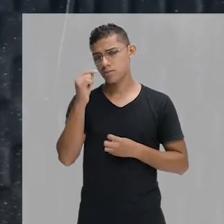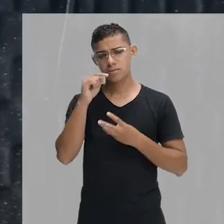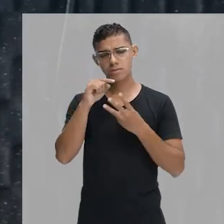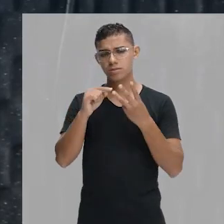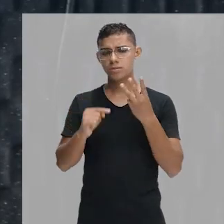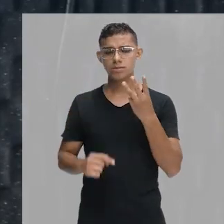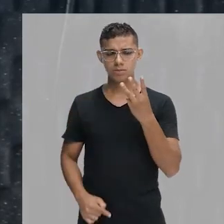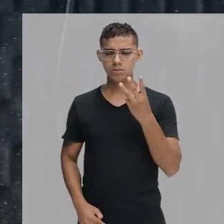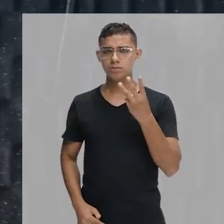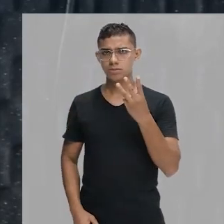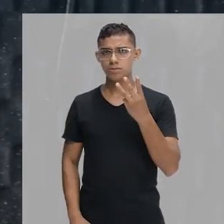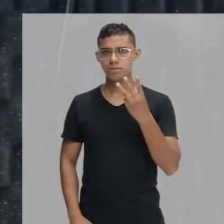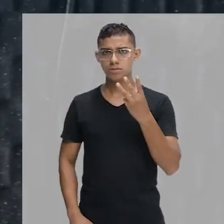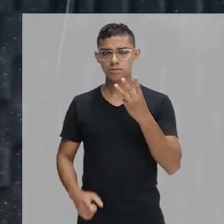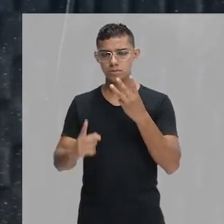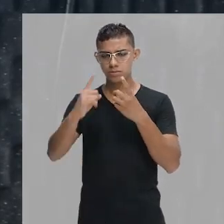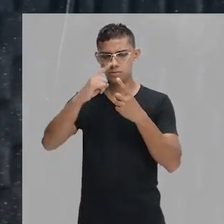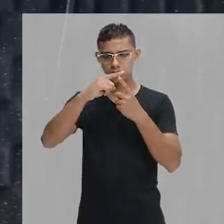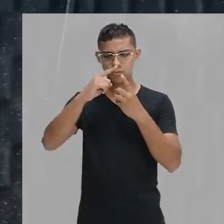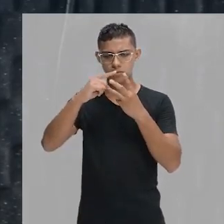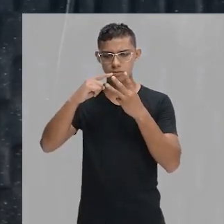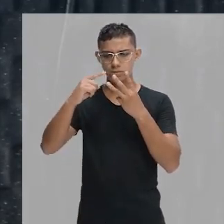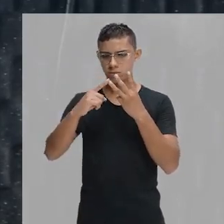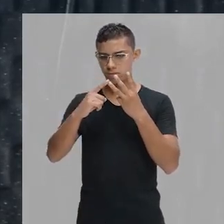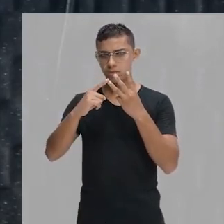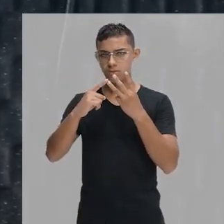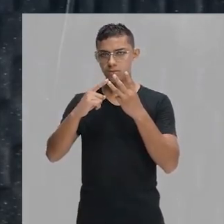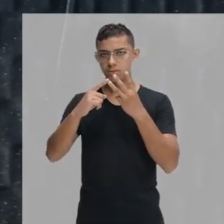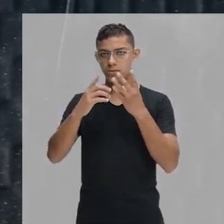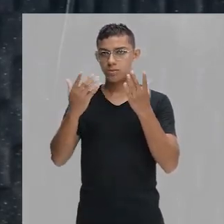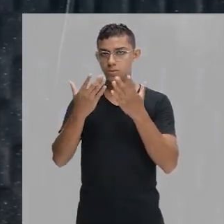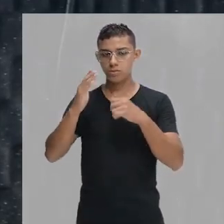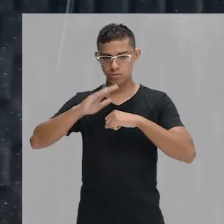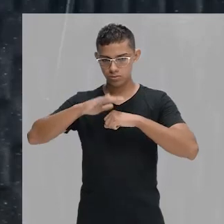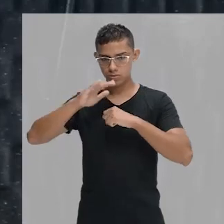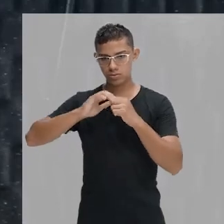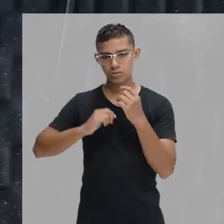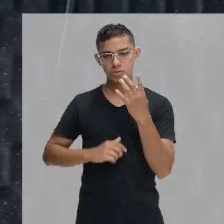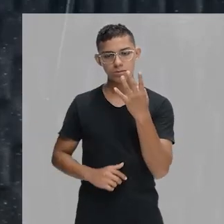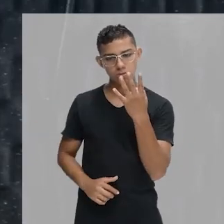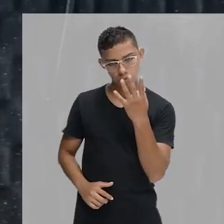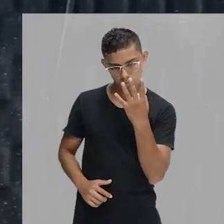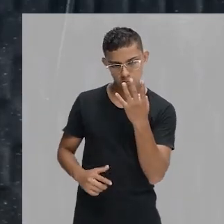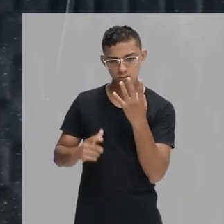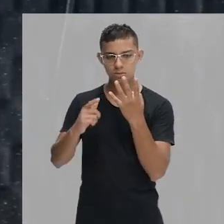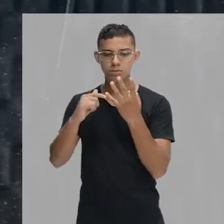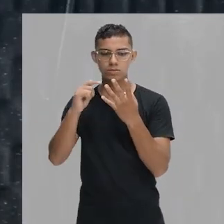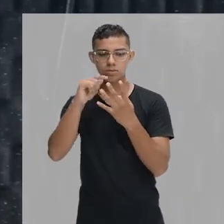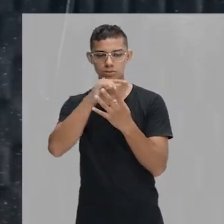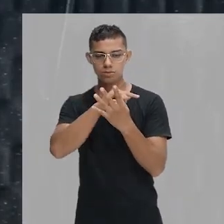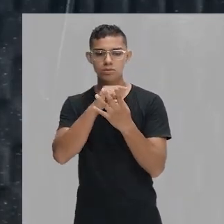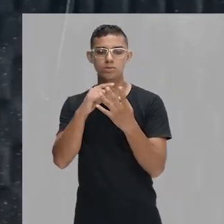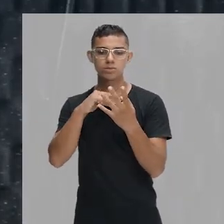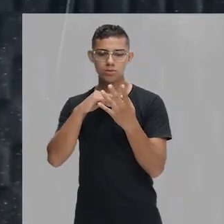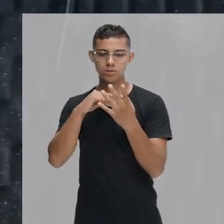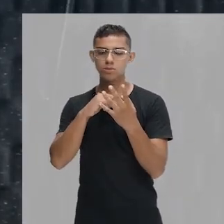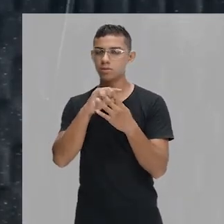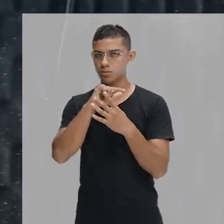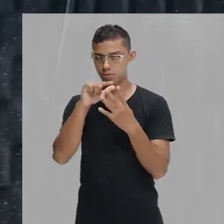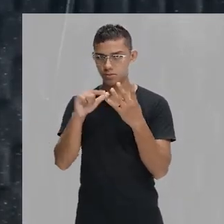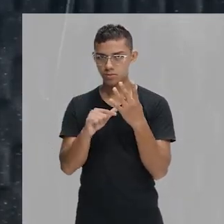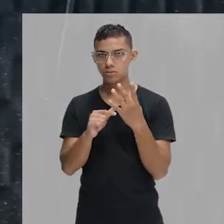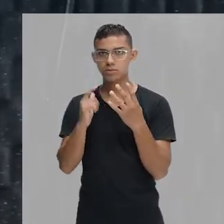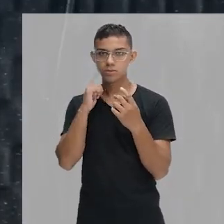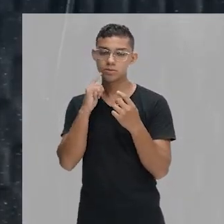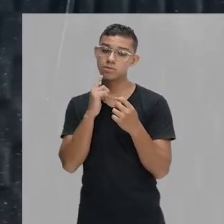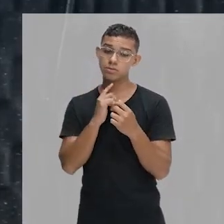porque geralmente são só 3 tipos de verbo. Mas hoje aqui a gente tem um pouquinho mais, né? No pretérito imperfeito do subjuntivo, nós temos um pouquinho mais.